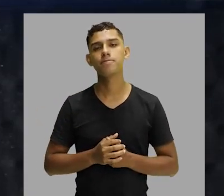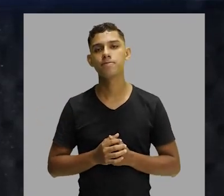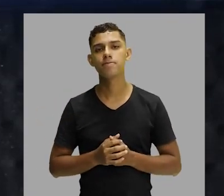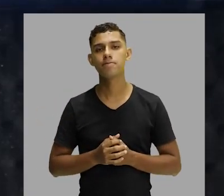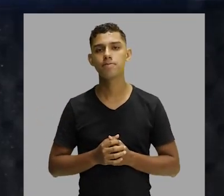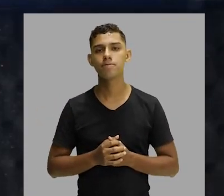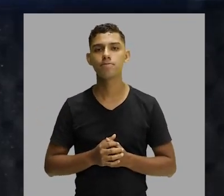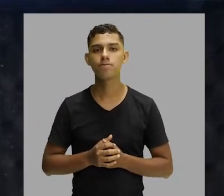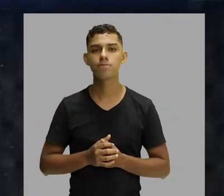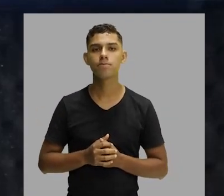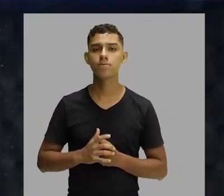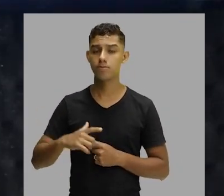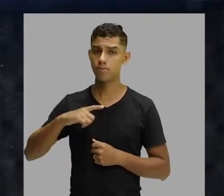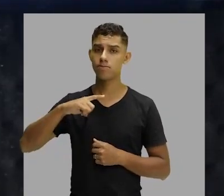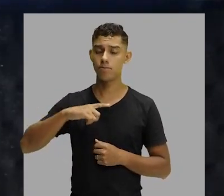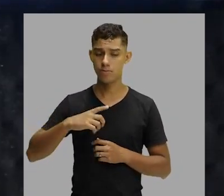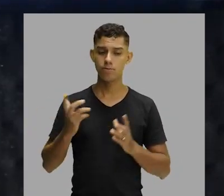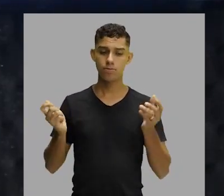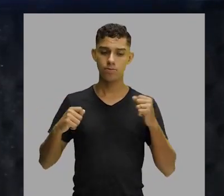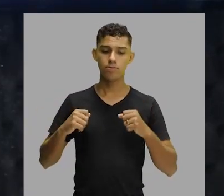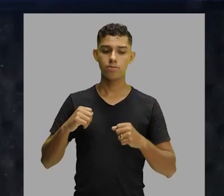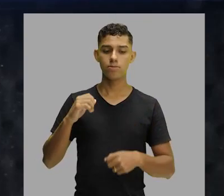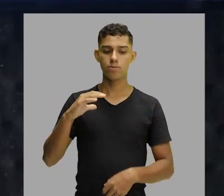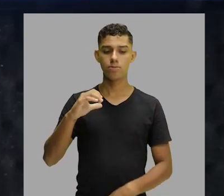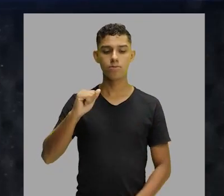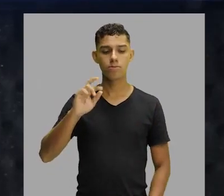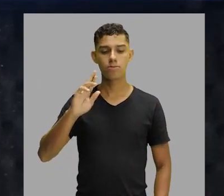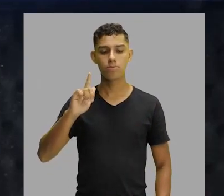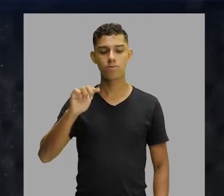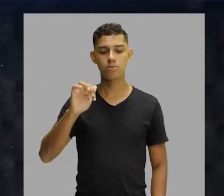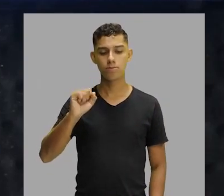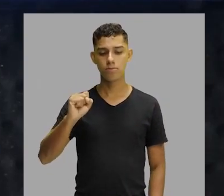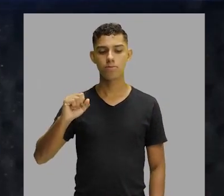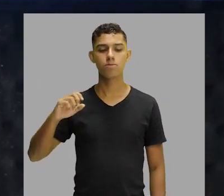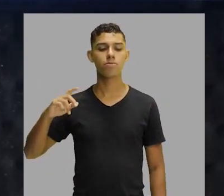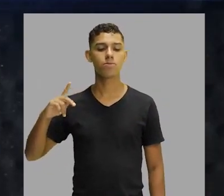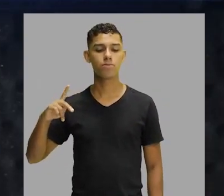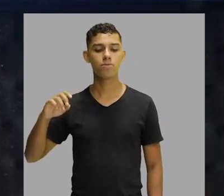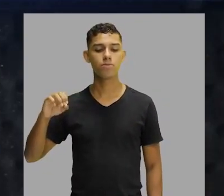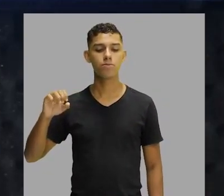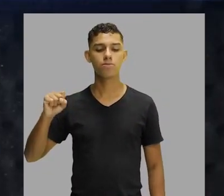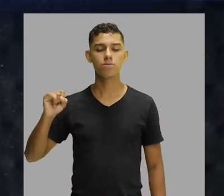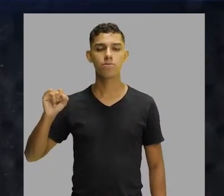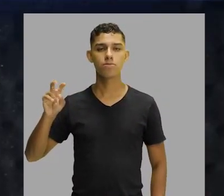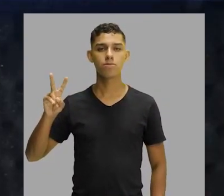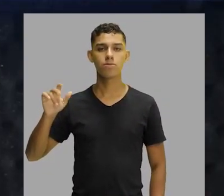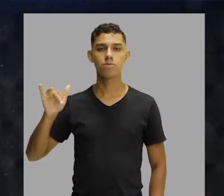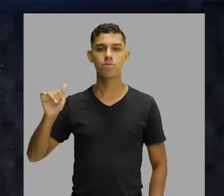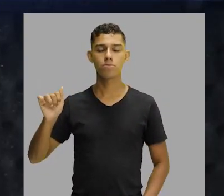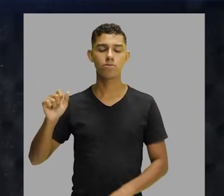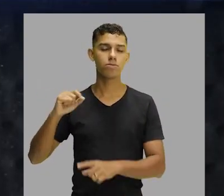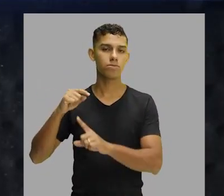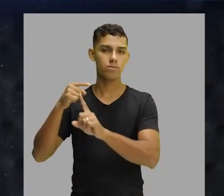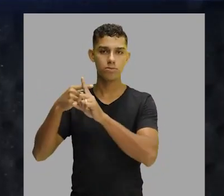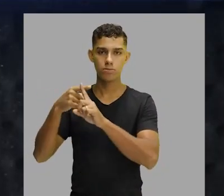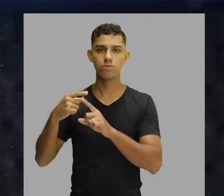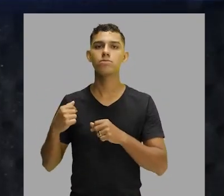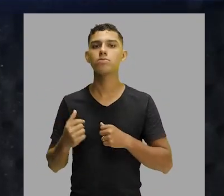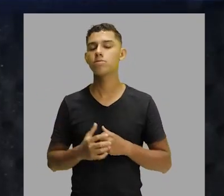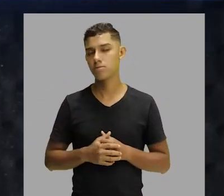eles se comportam como se fossem cargas positivas, ok? Seguram ali o